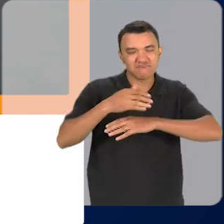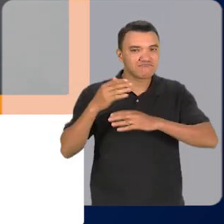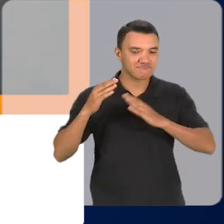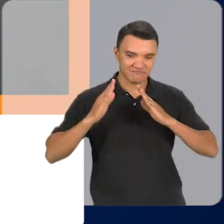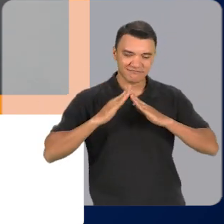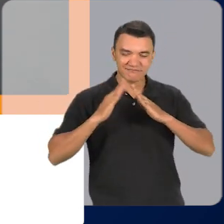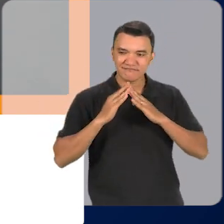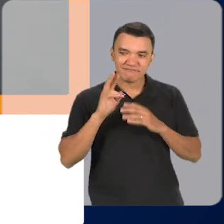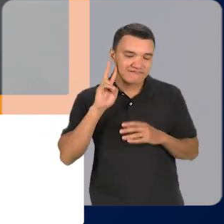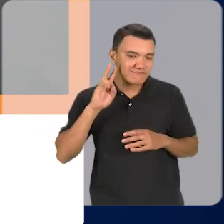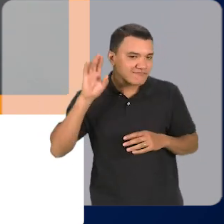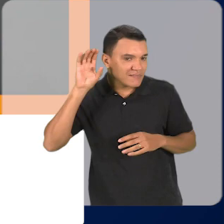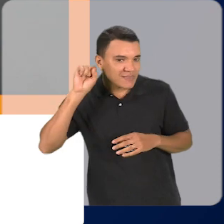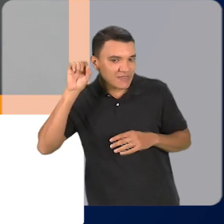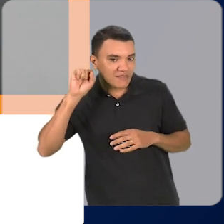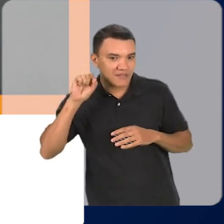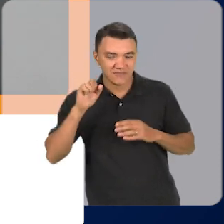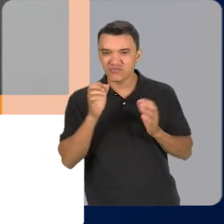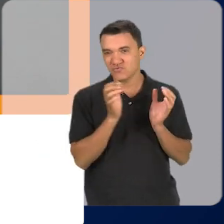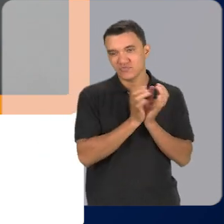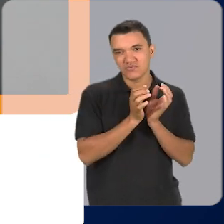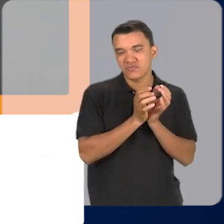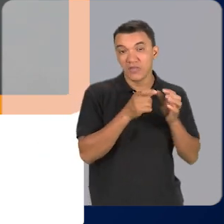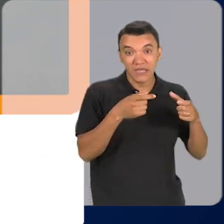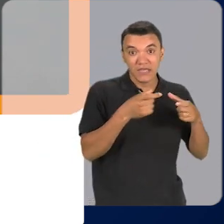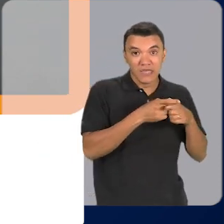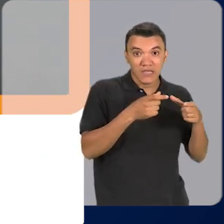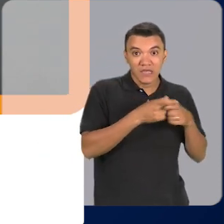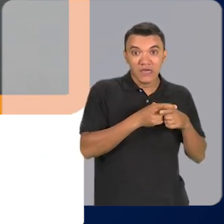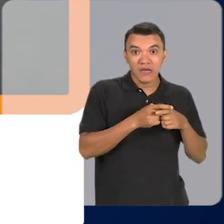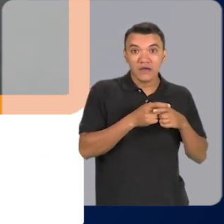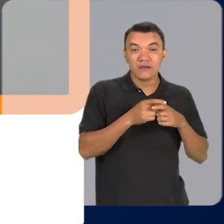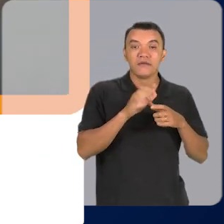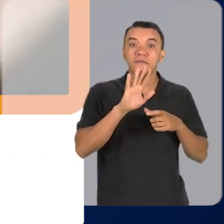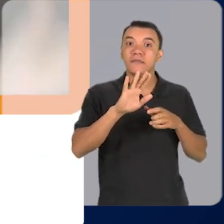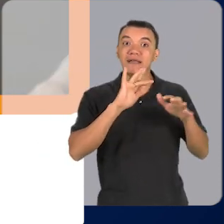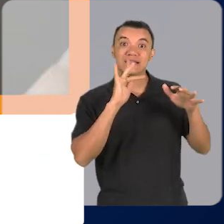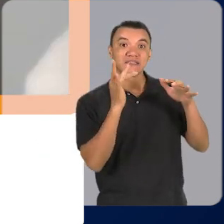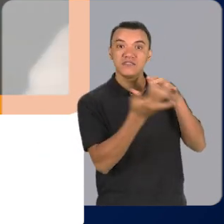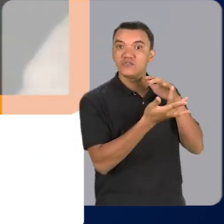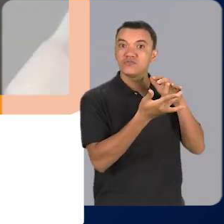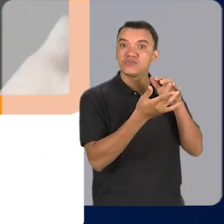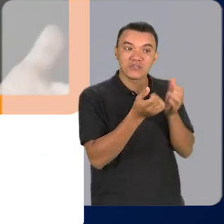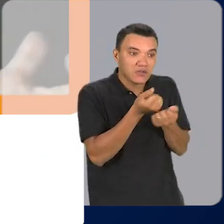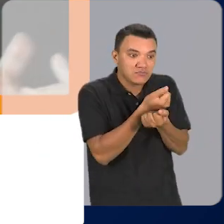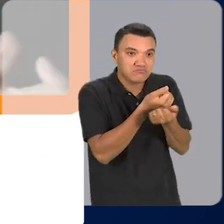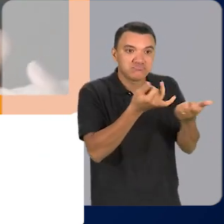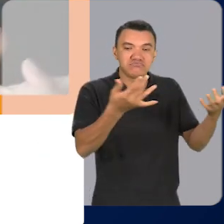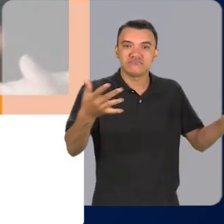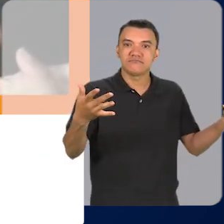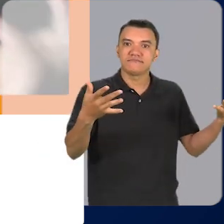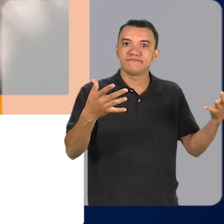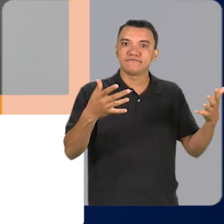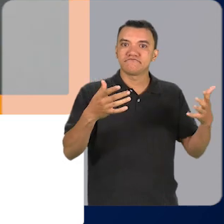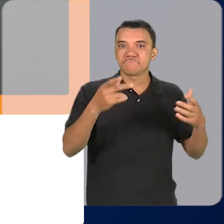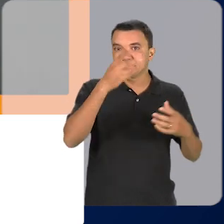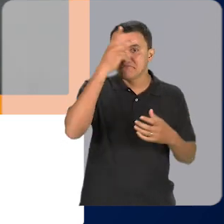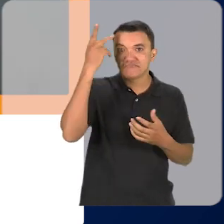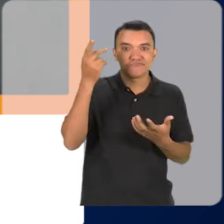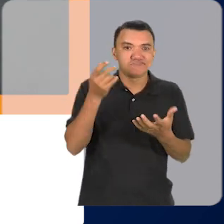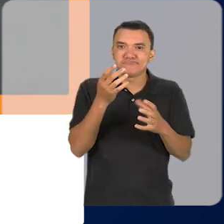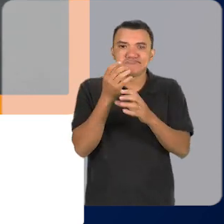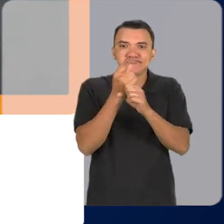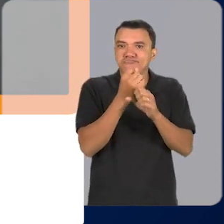mais restrito, mas quando isso é lançado em rede, o alcance é incontável. Então, eu